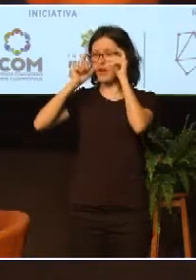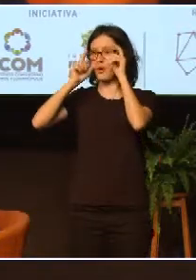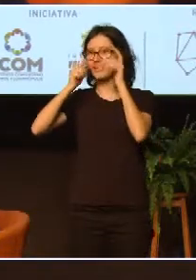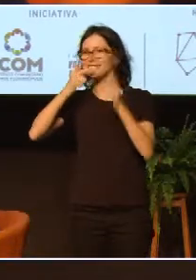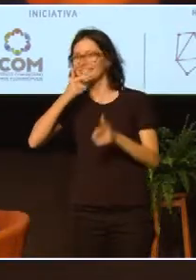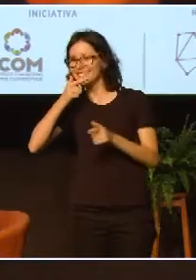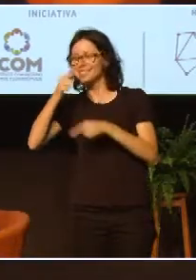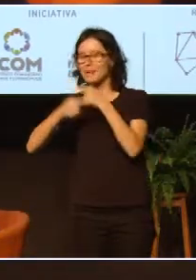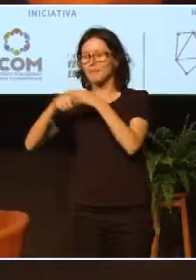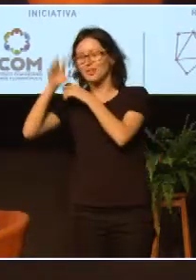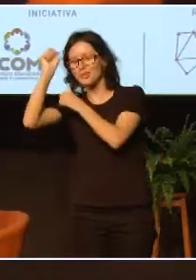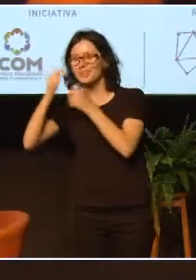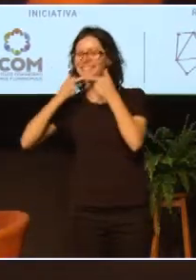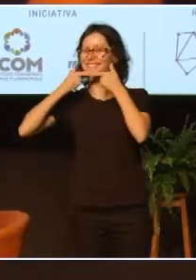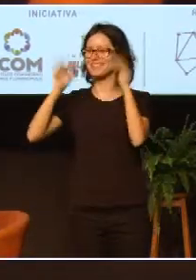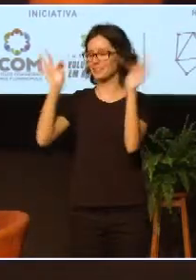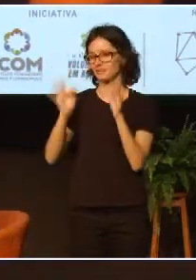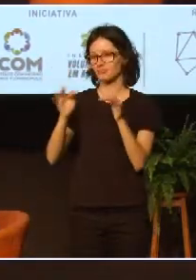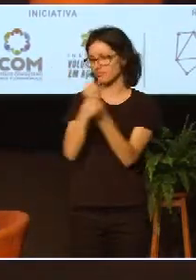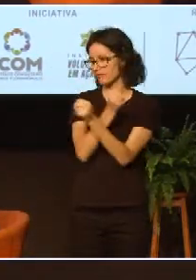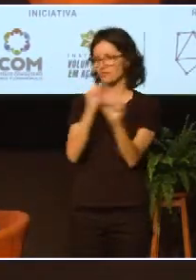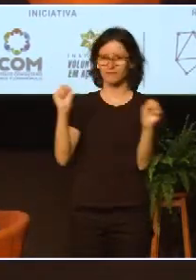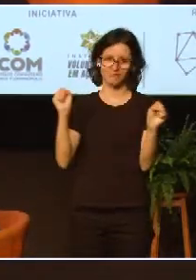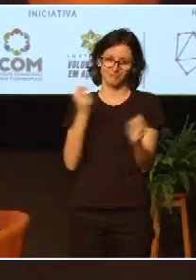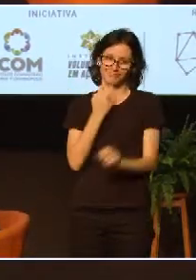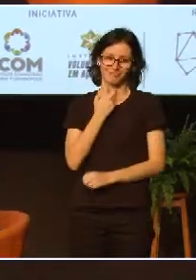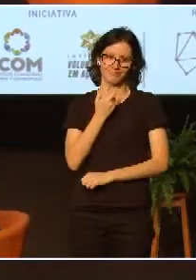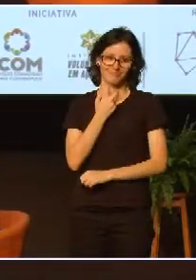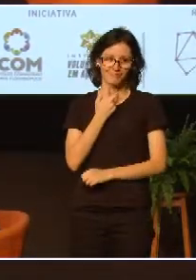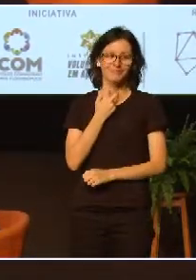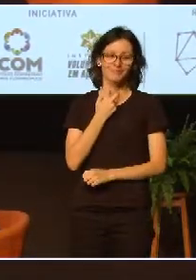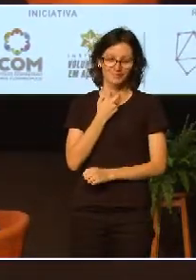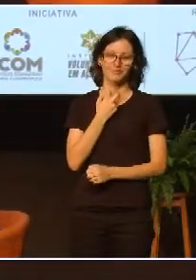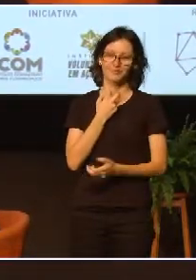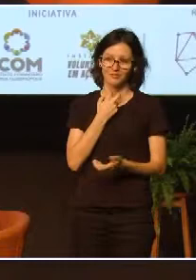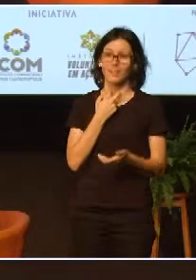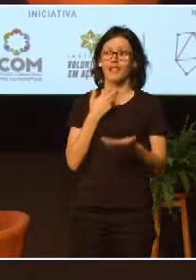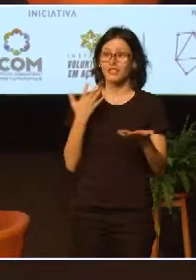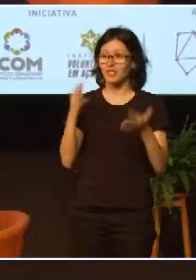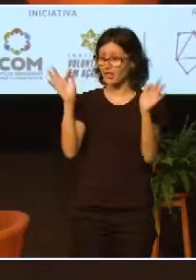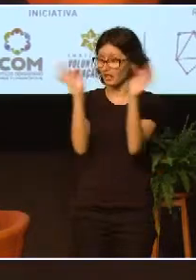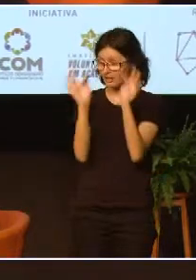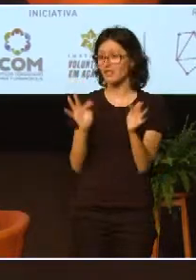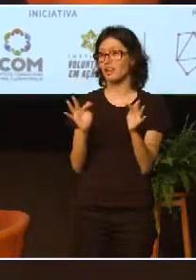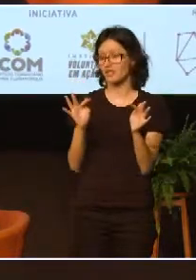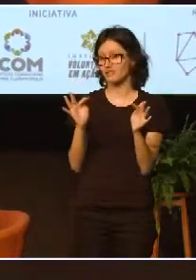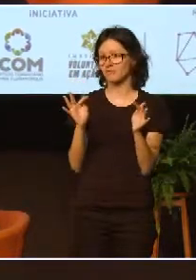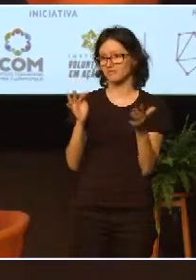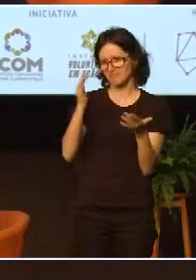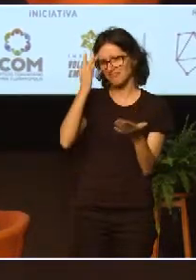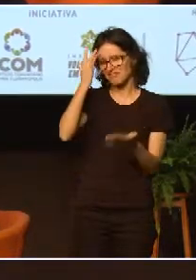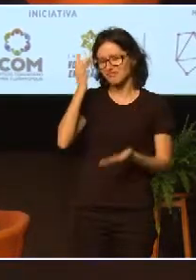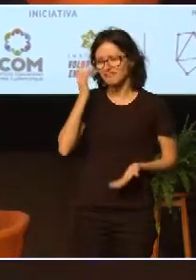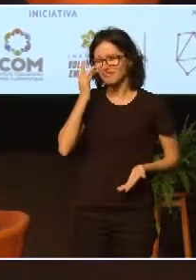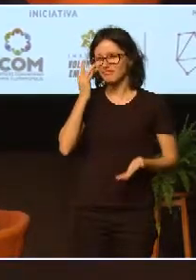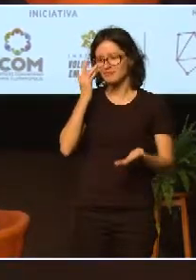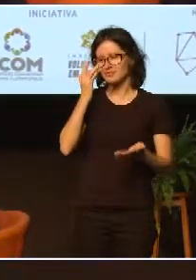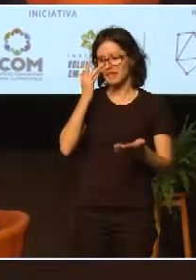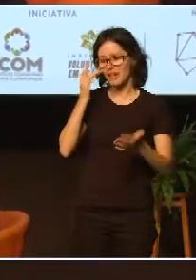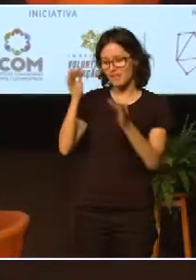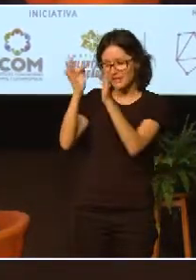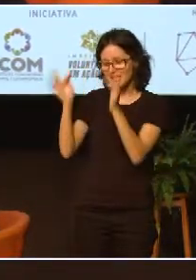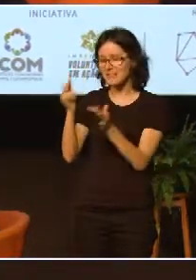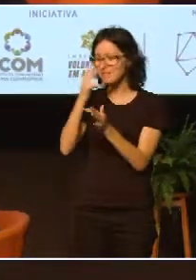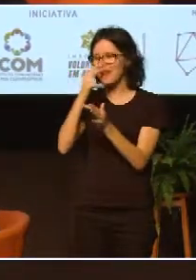rindo. Não, é impossível, não tem como. Então, a felicidade, eu acho que ela é quase